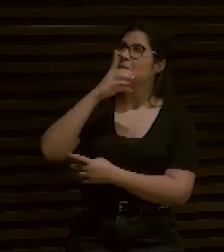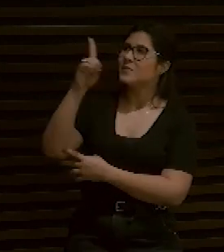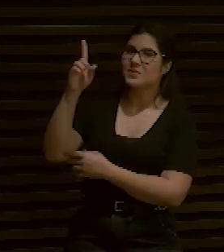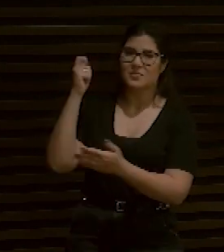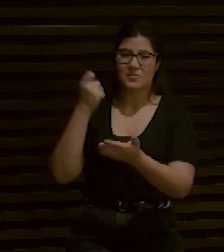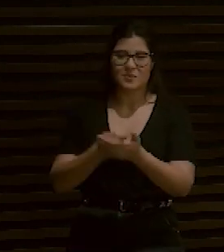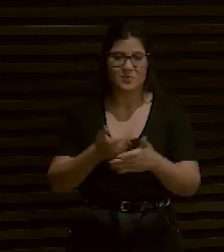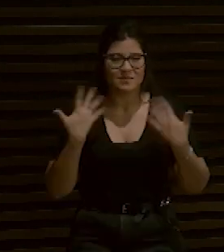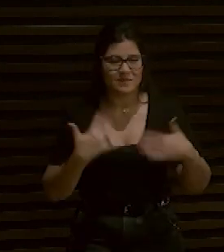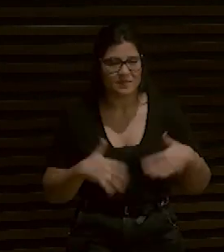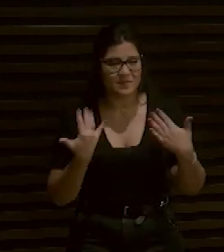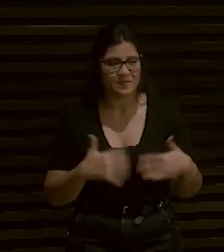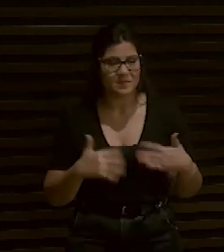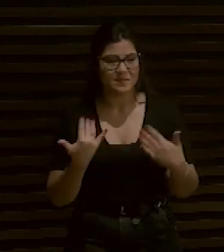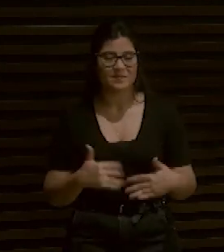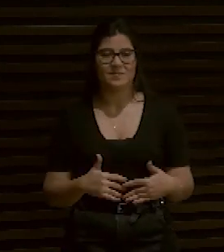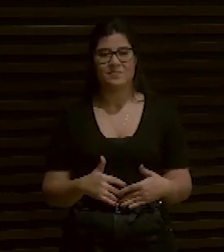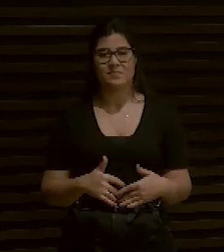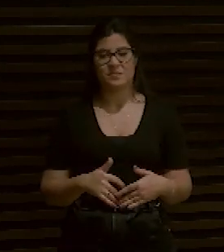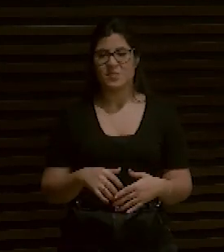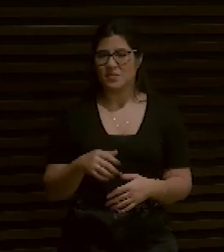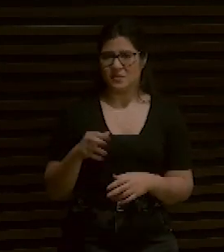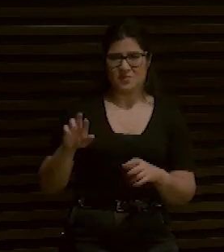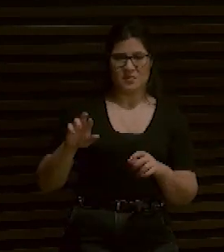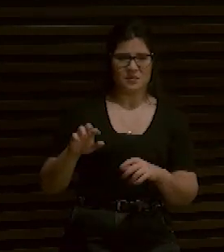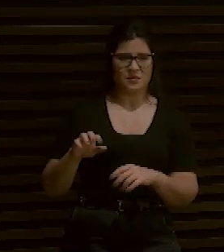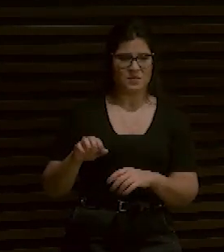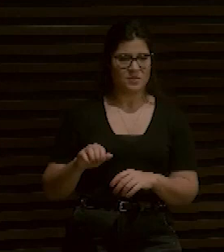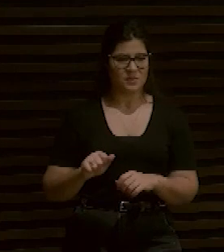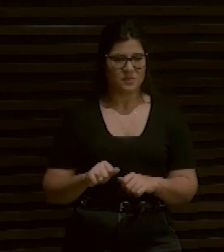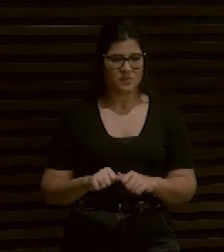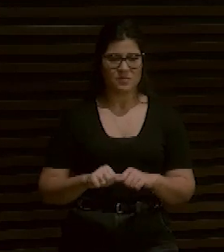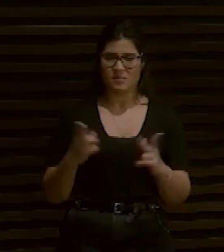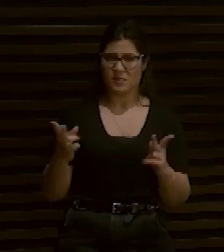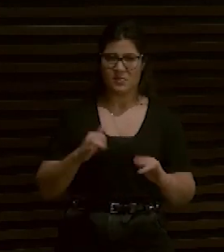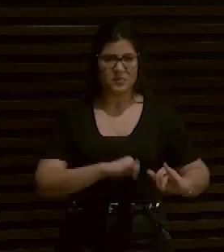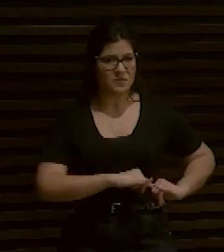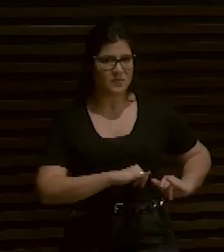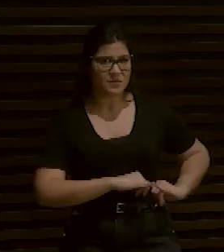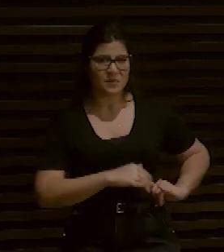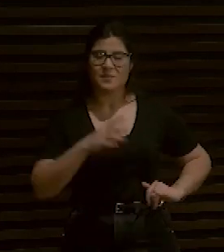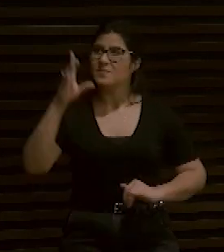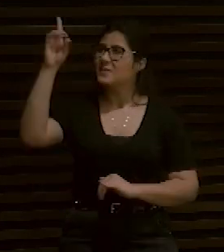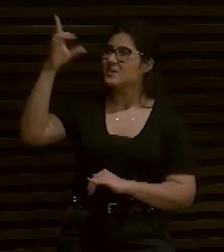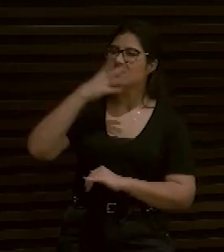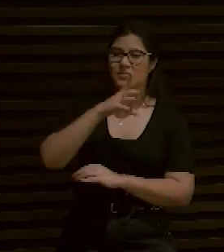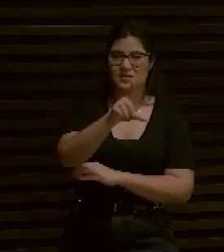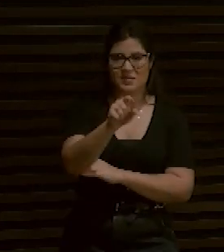preço. Independente do que você passou aqui, tem um Pai que te escolheu para ser filhinho